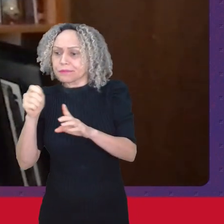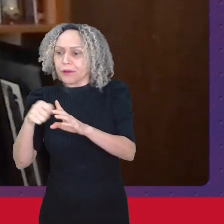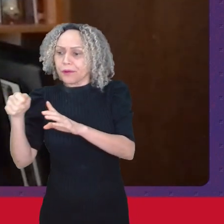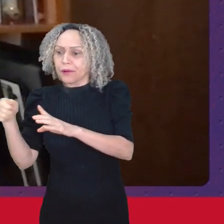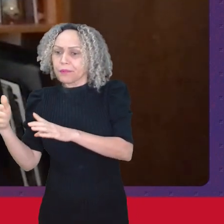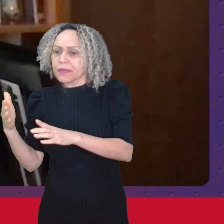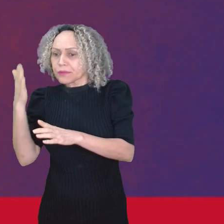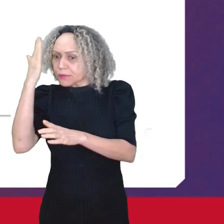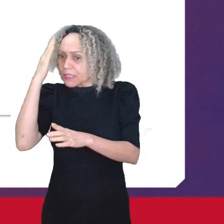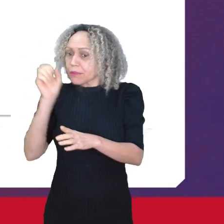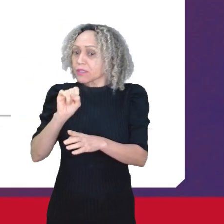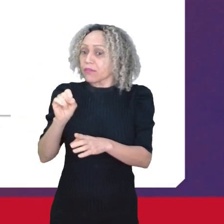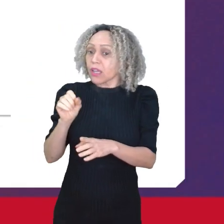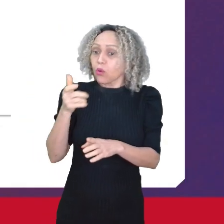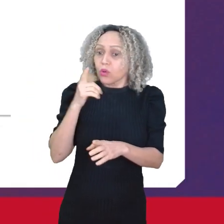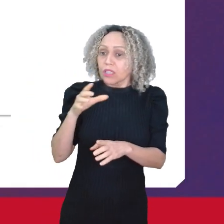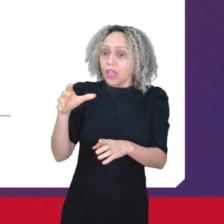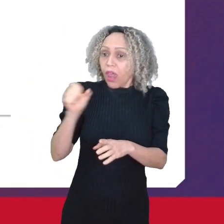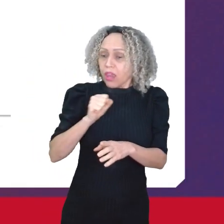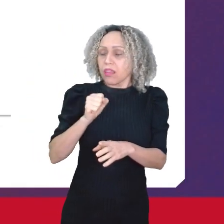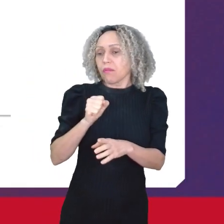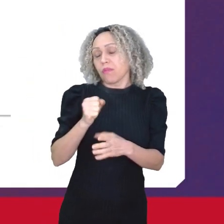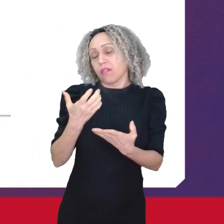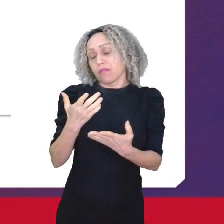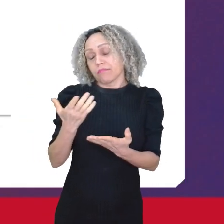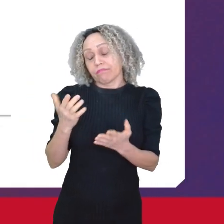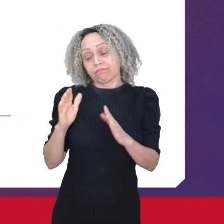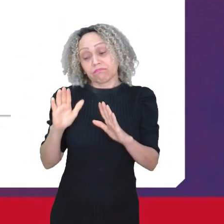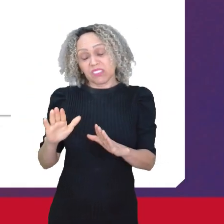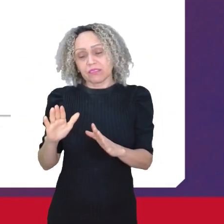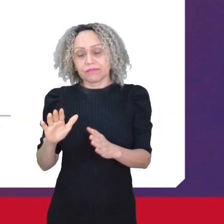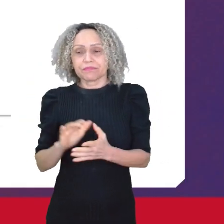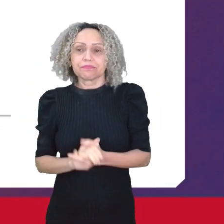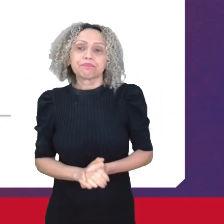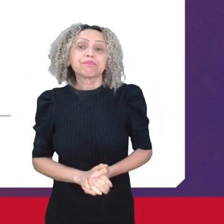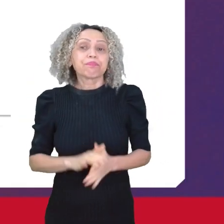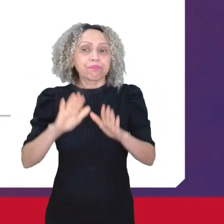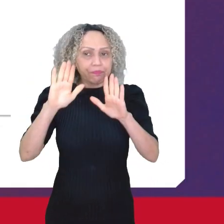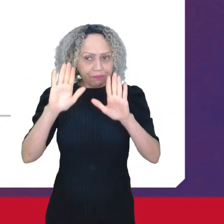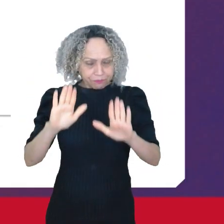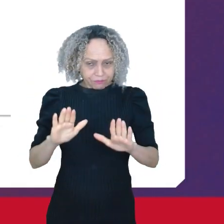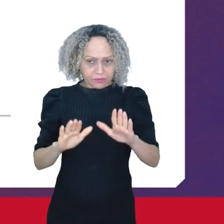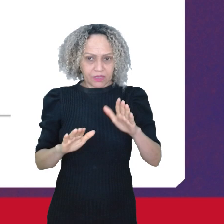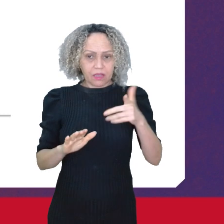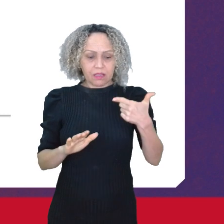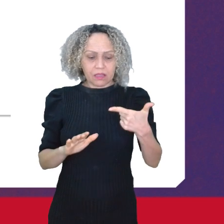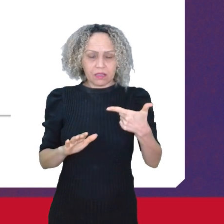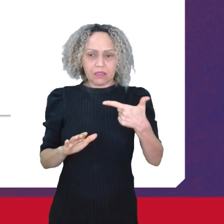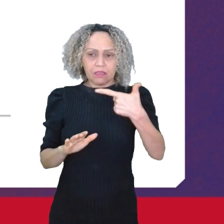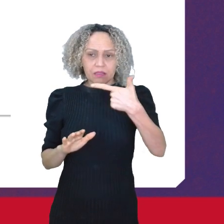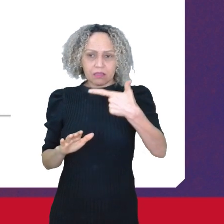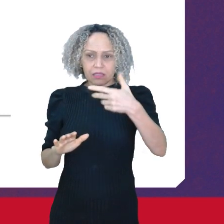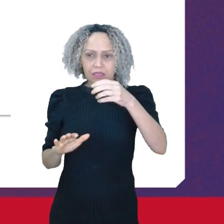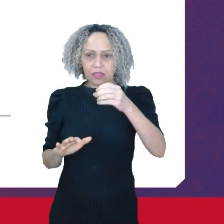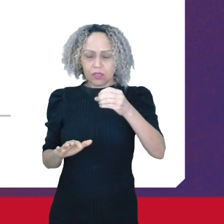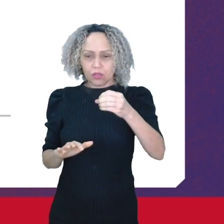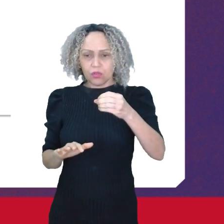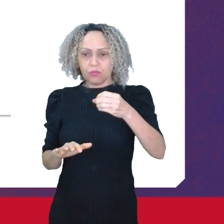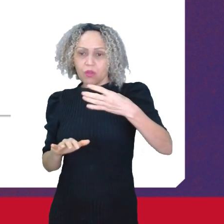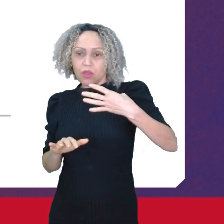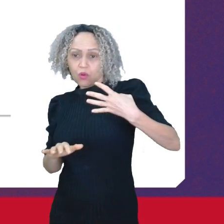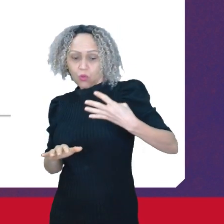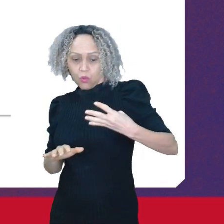aqui, voltando. Em 2004, quando a gente aplicou pela primeira vez a escala brasileira de insegurança